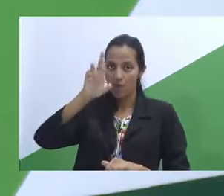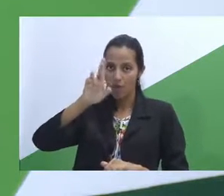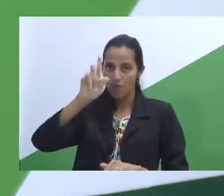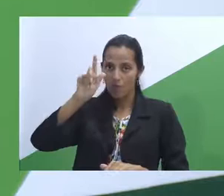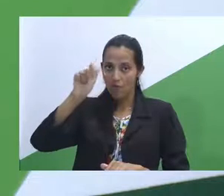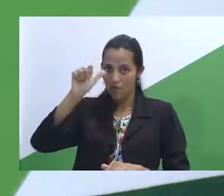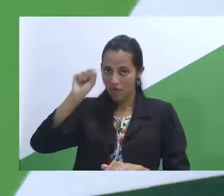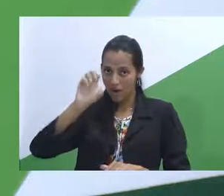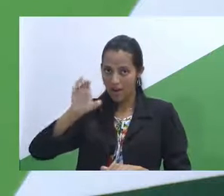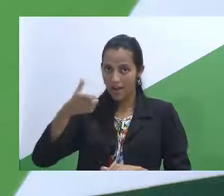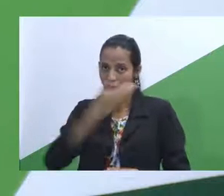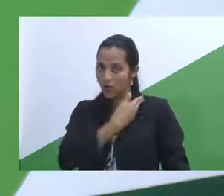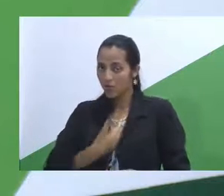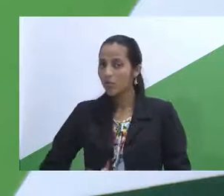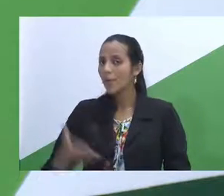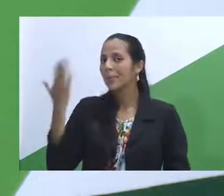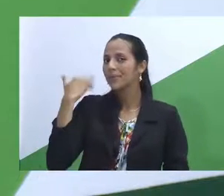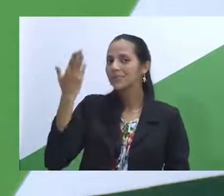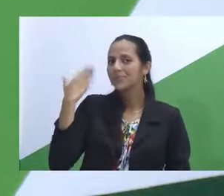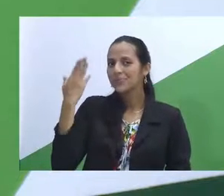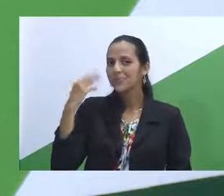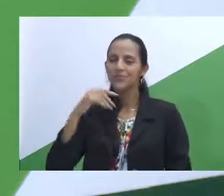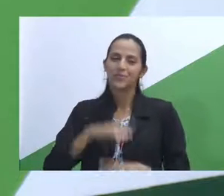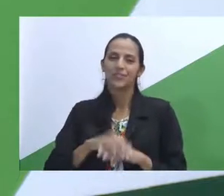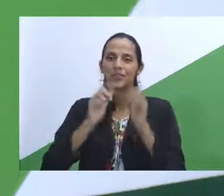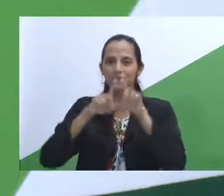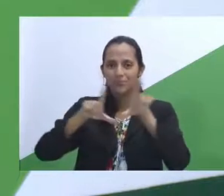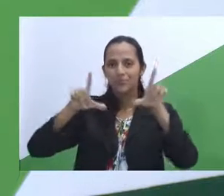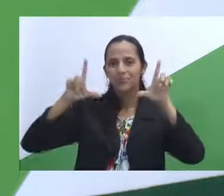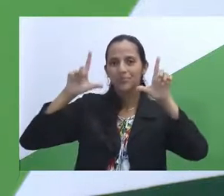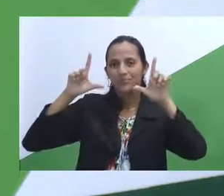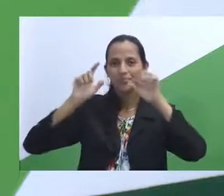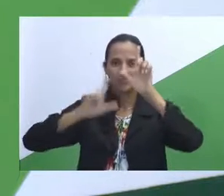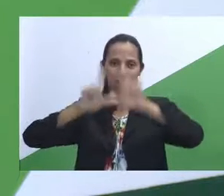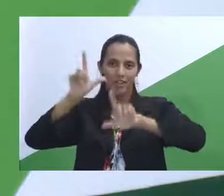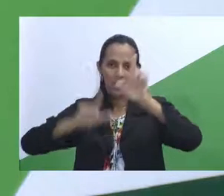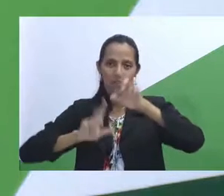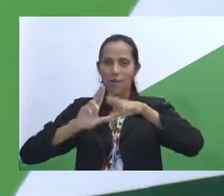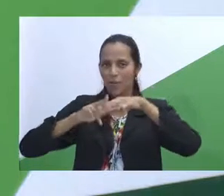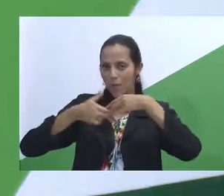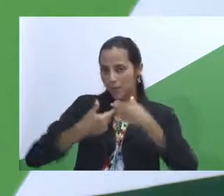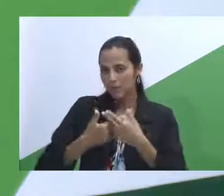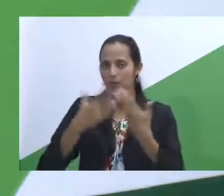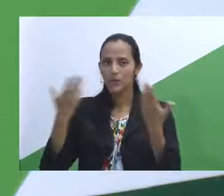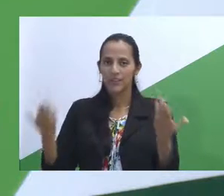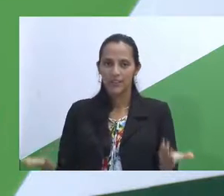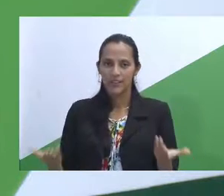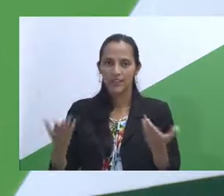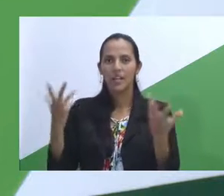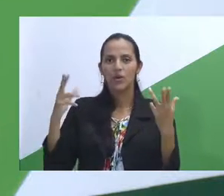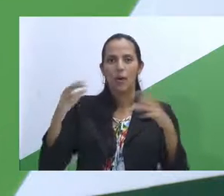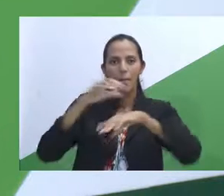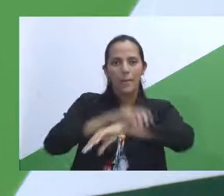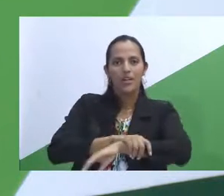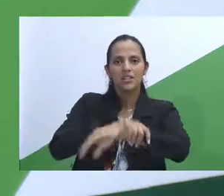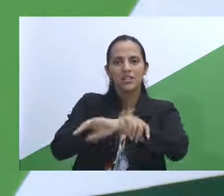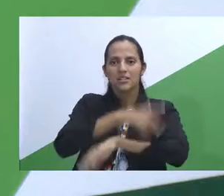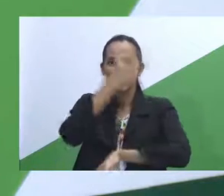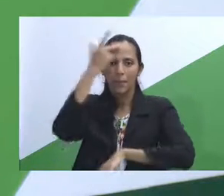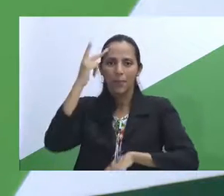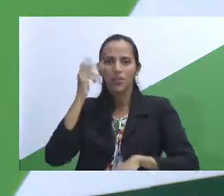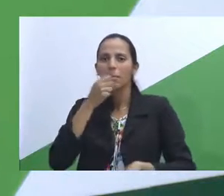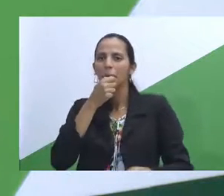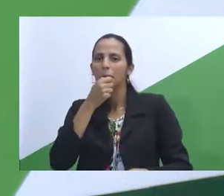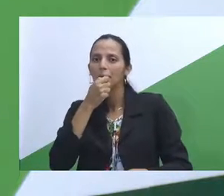E não ter essa imagem, então, de ditador, ou seja, esse DIP, ele vai, então, fazer essa campanha fortemente